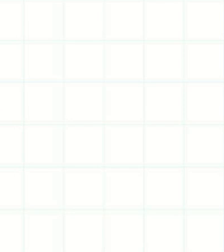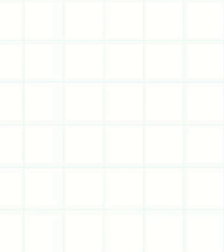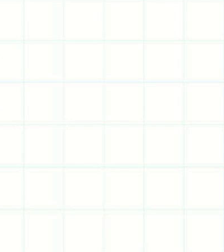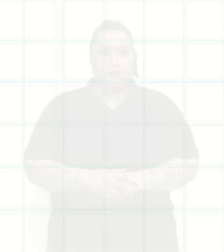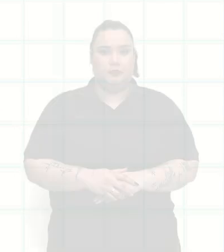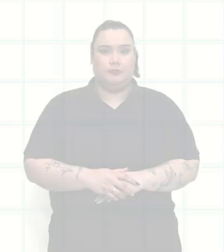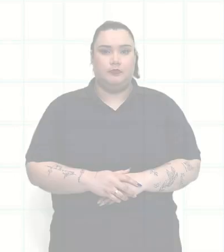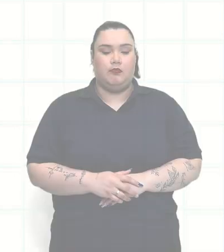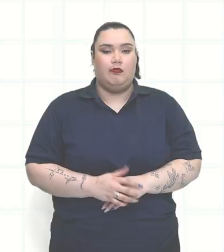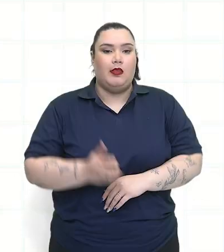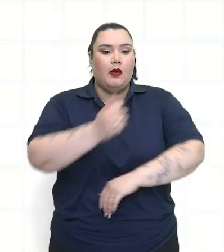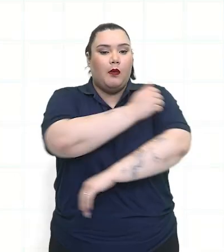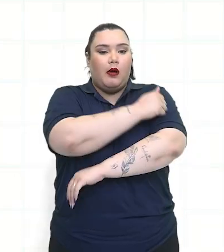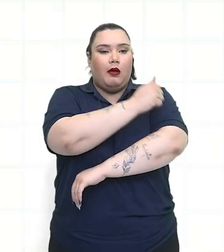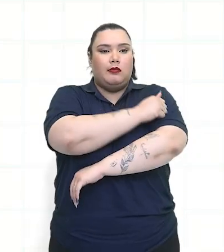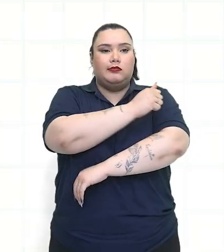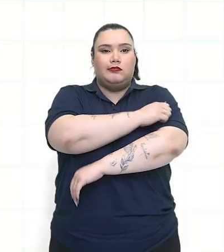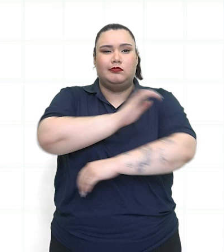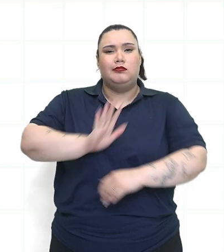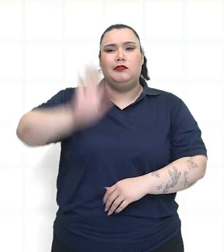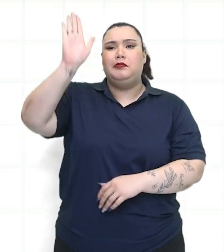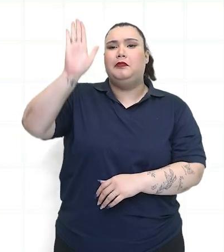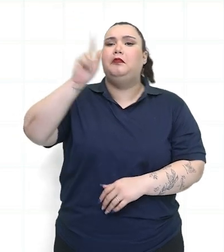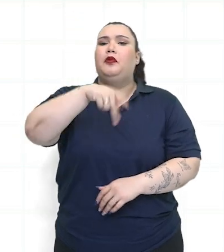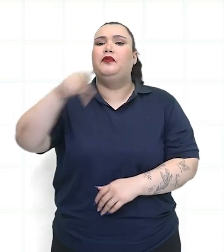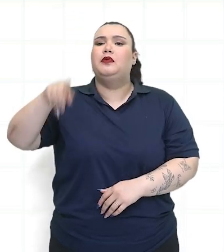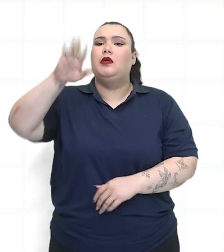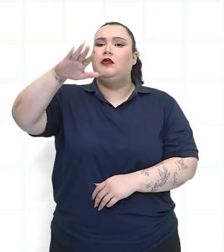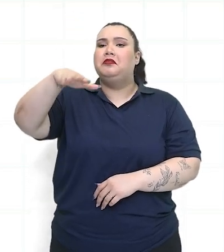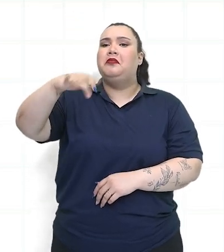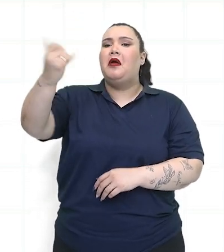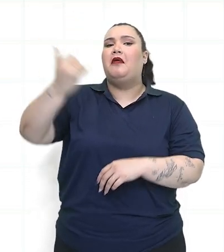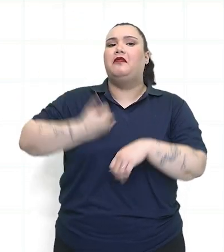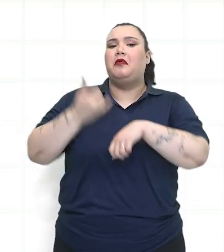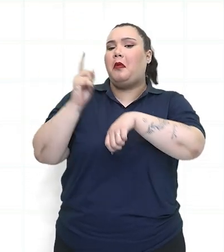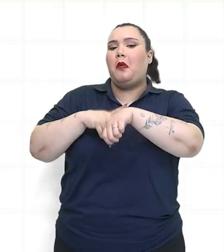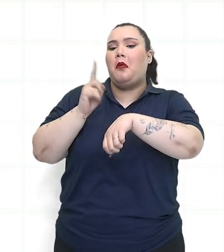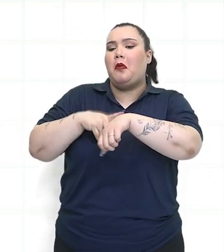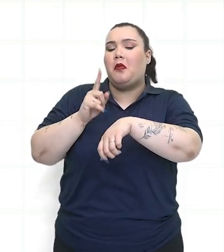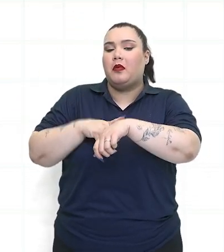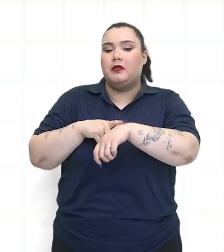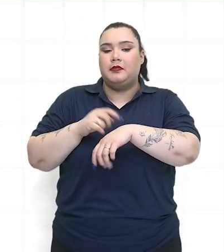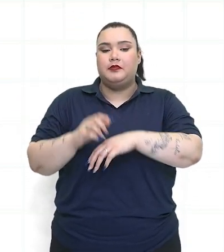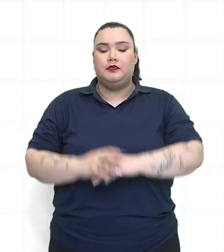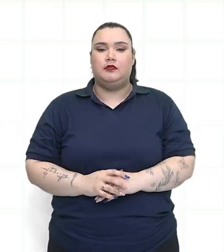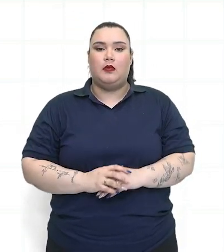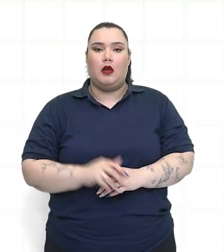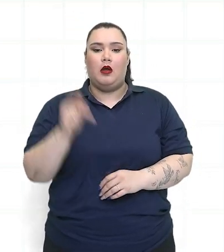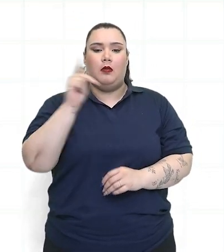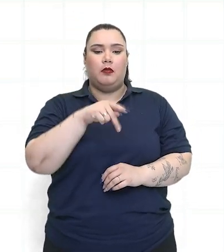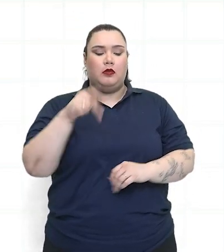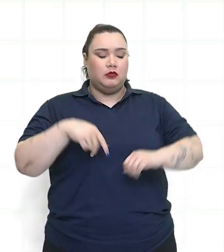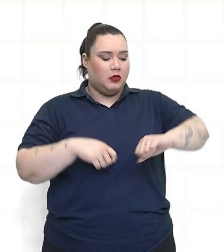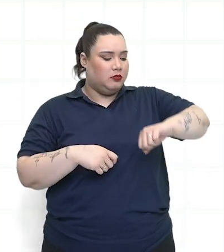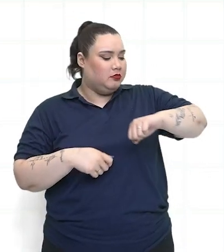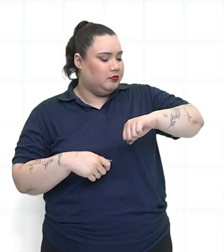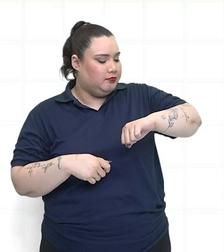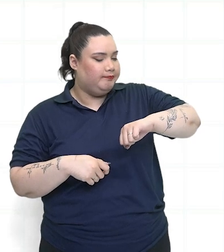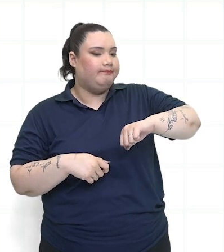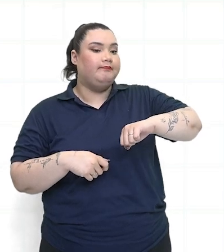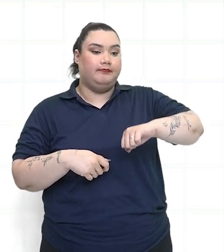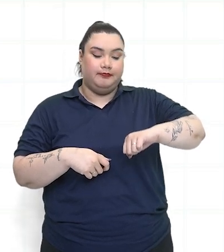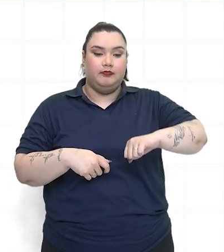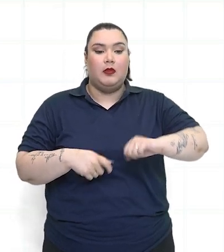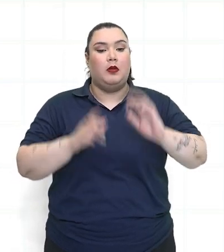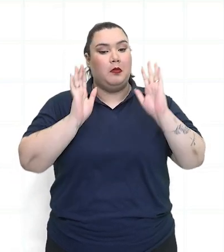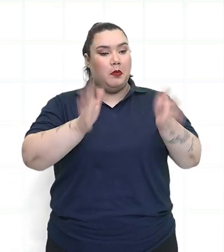mão, professora, você pode me dizer que horas são? A professora olha no relógio e